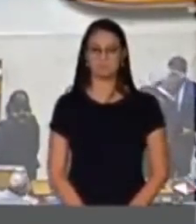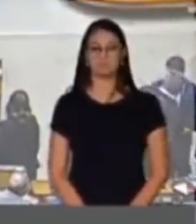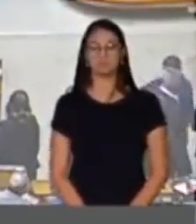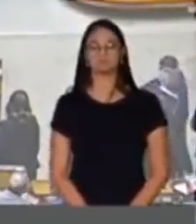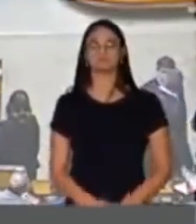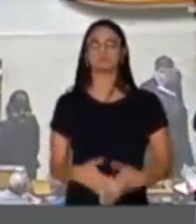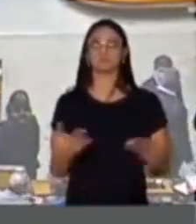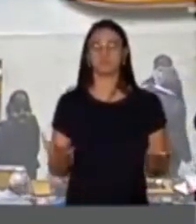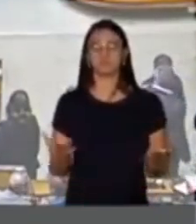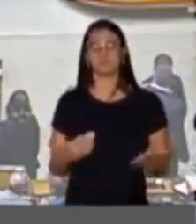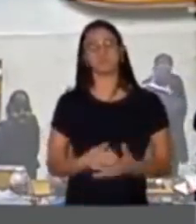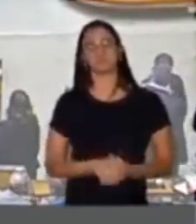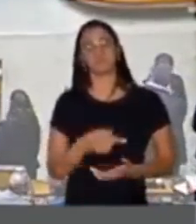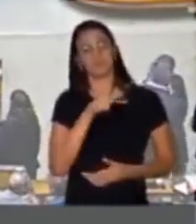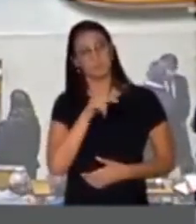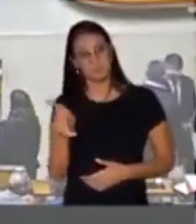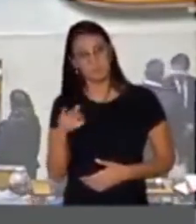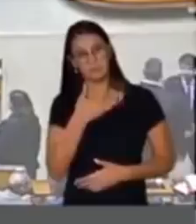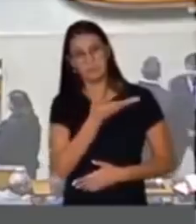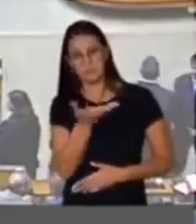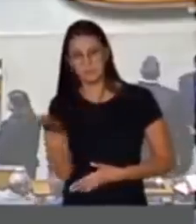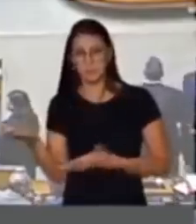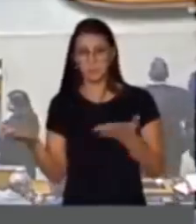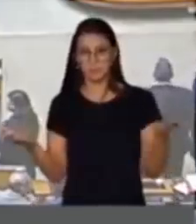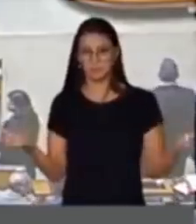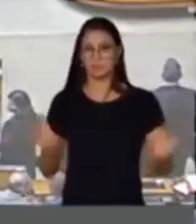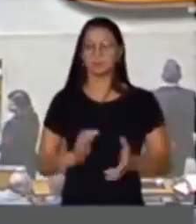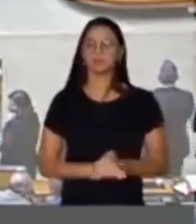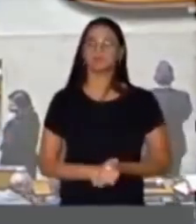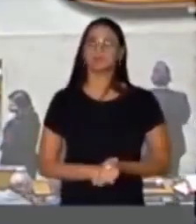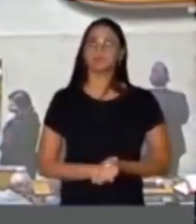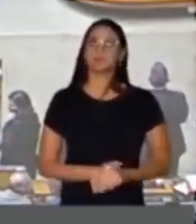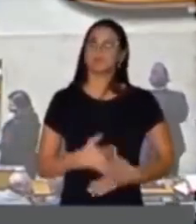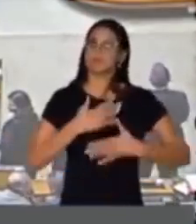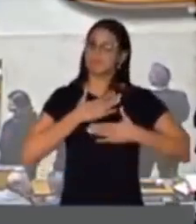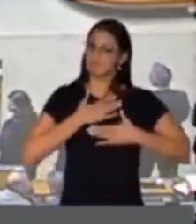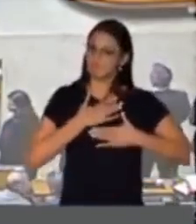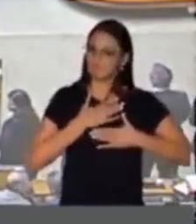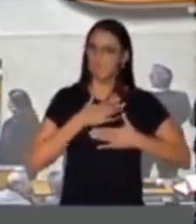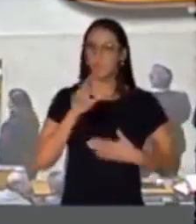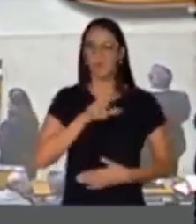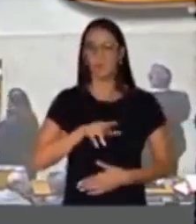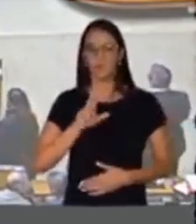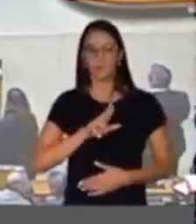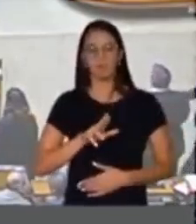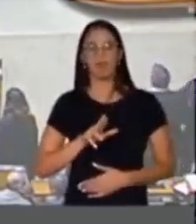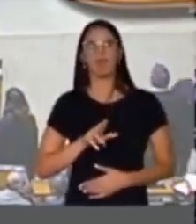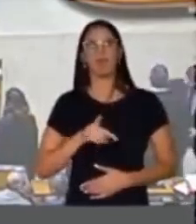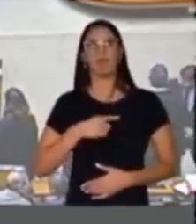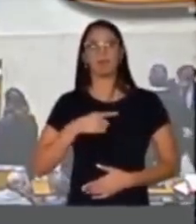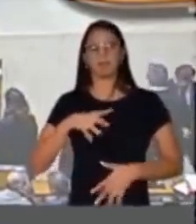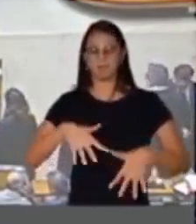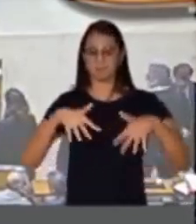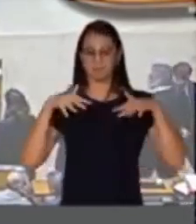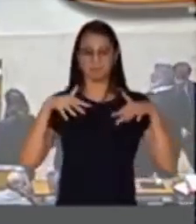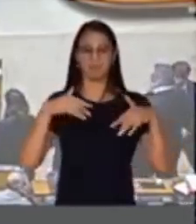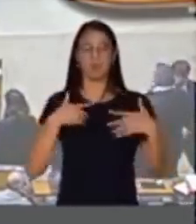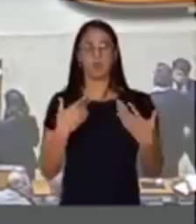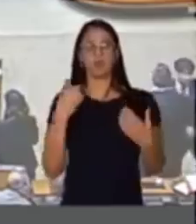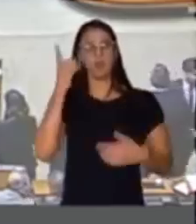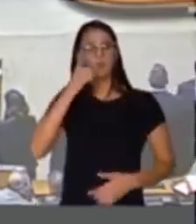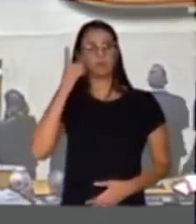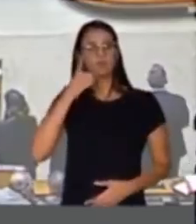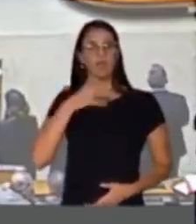Senhora presidente, senhores parlamentares, muito me honro utilizar essa tribuna aqui pela primeira vez como deputado